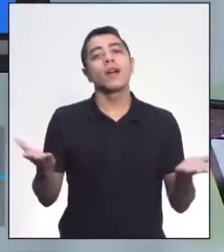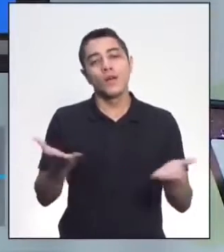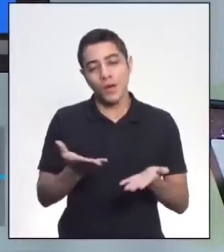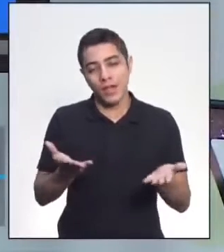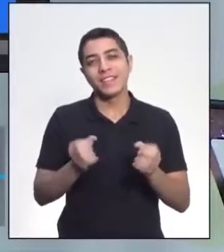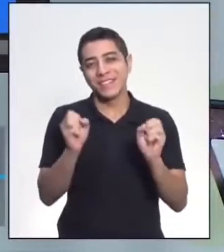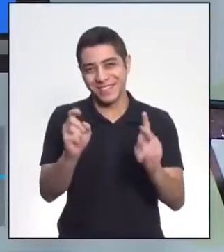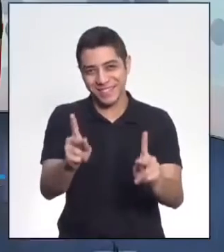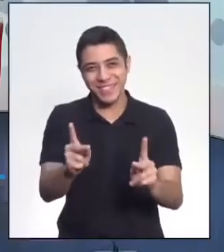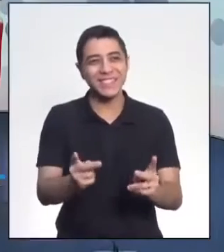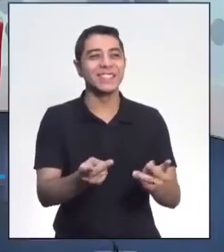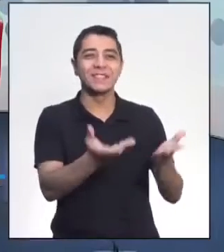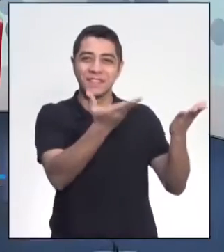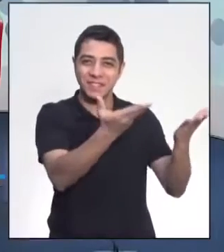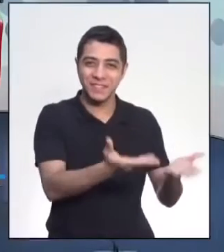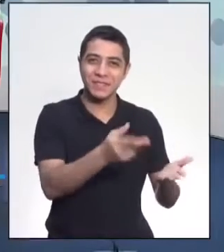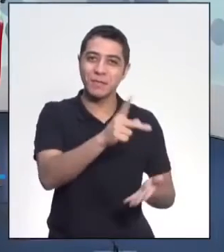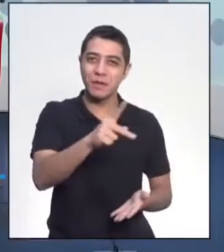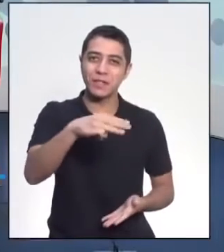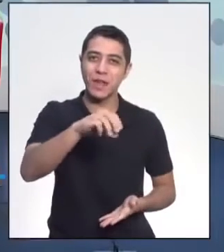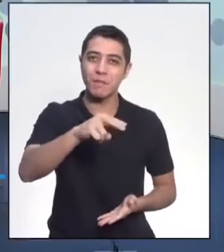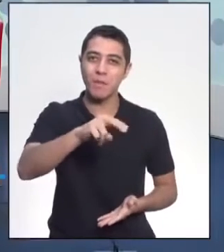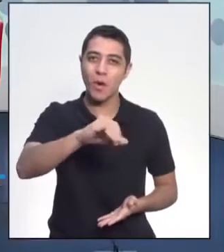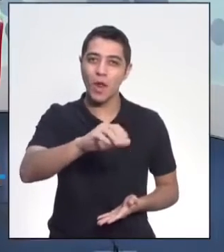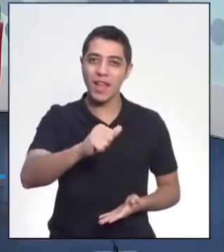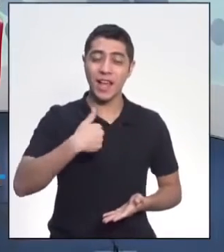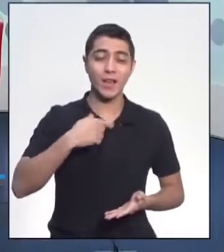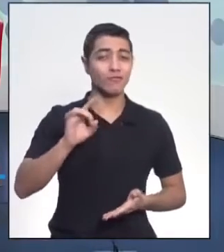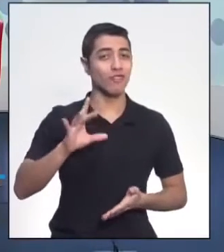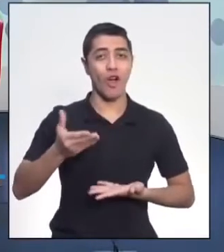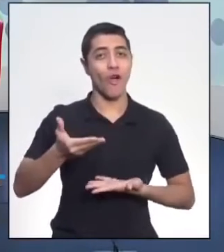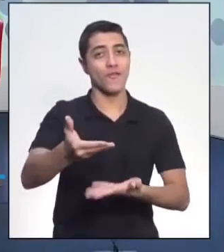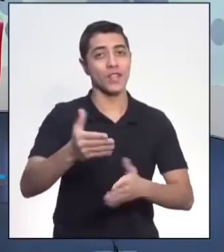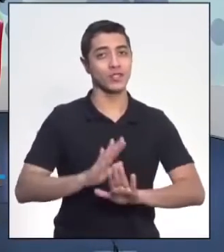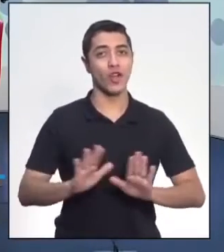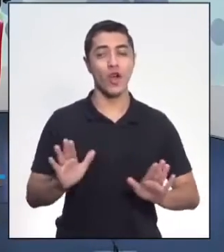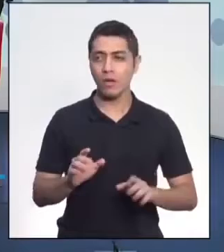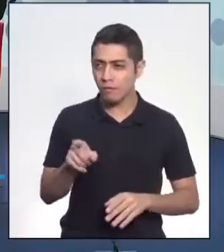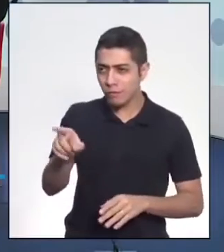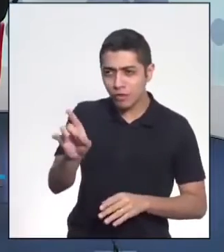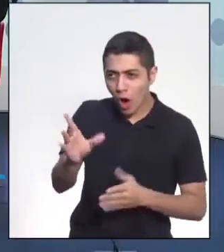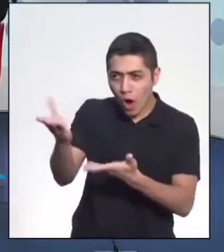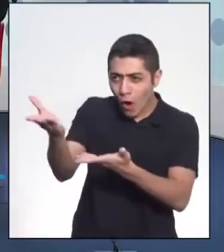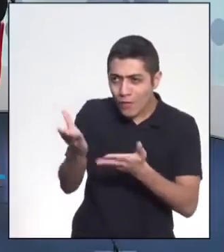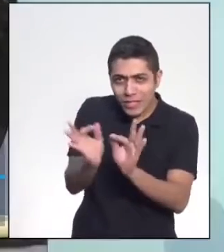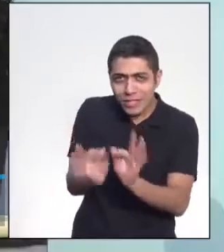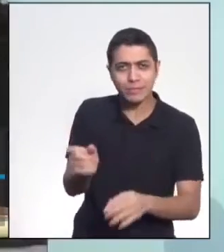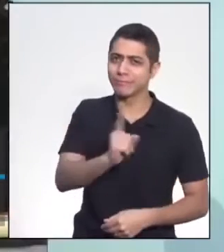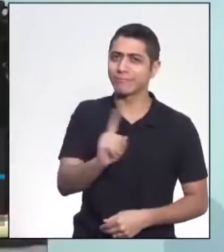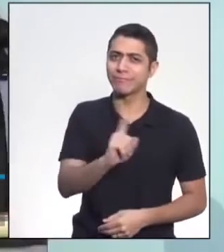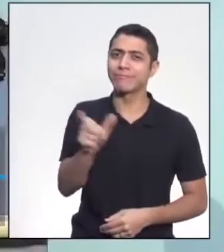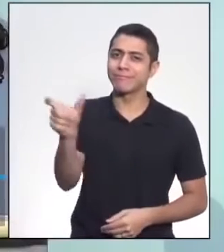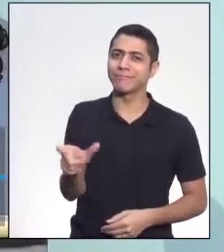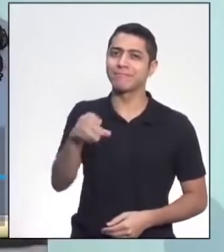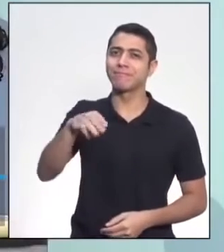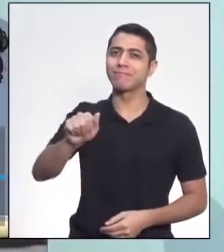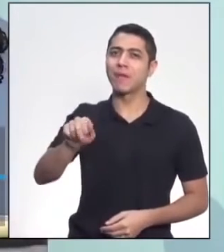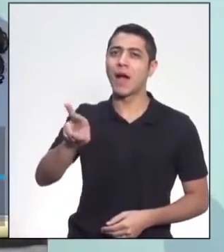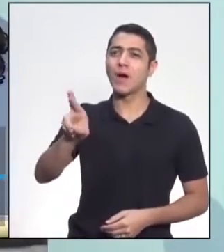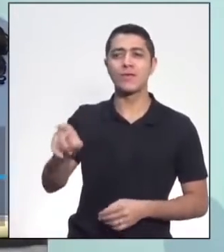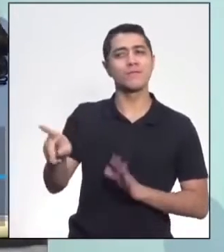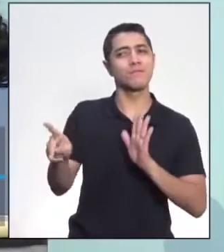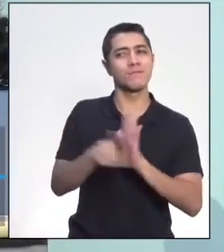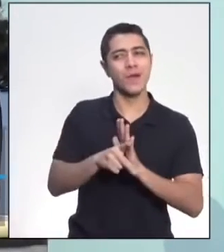estou apresentando a professora Nada de hoje. convidado. Então, vamos lá, professora, estou ansioso pela sua aula de hoje. Nada de convidado. O Mauro já é nosso aqui do nono ano,